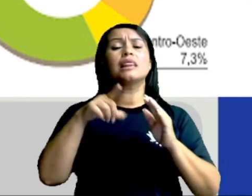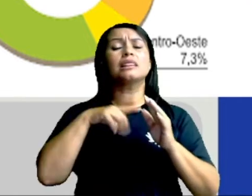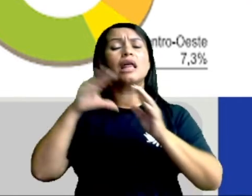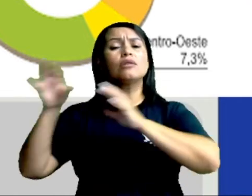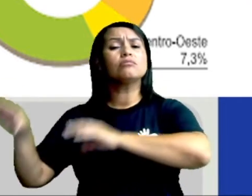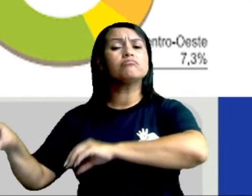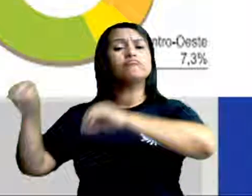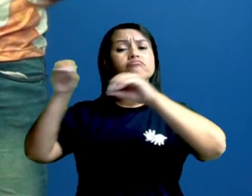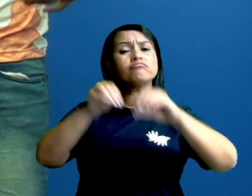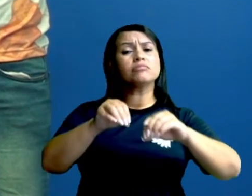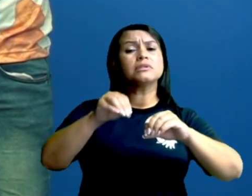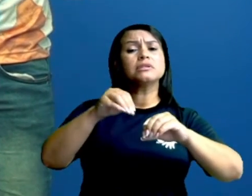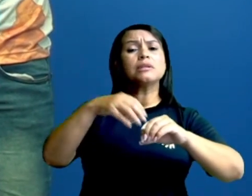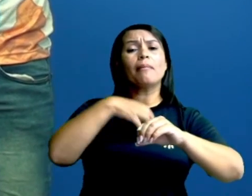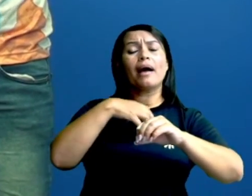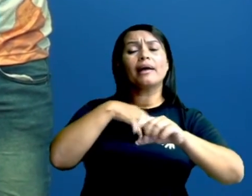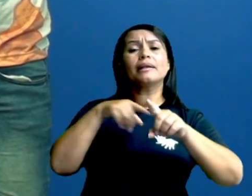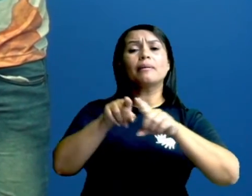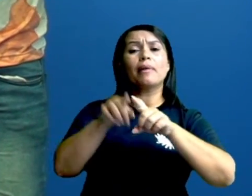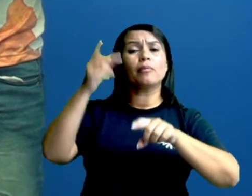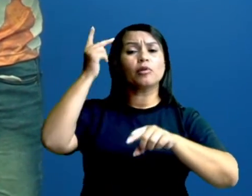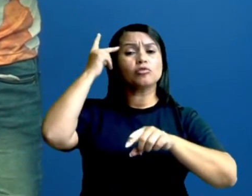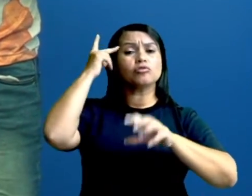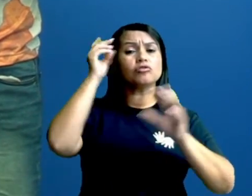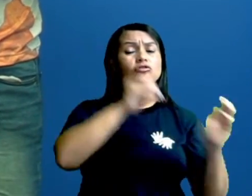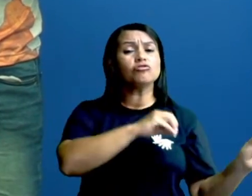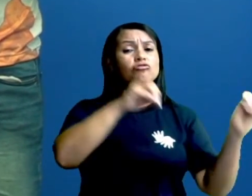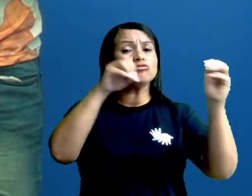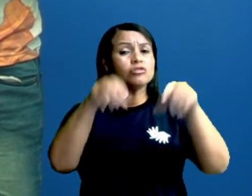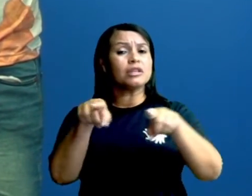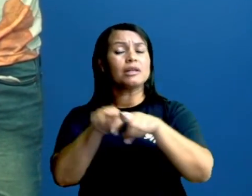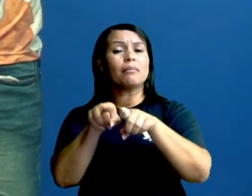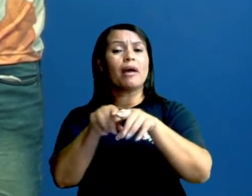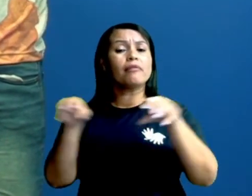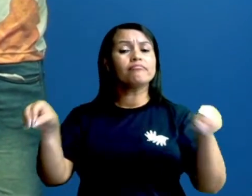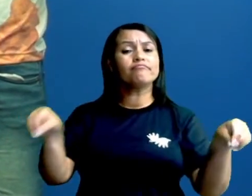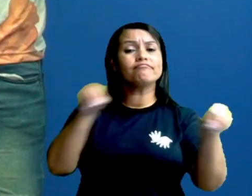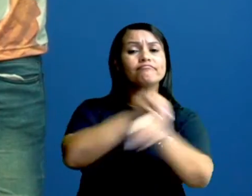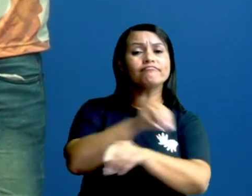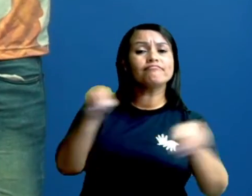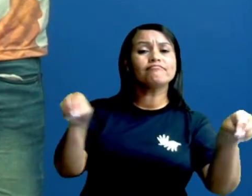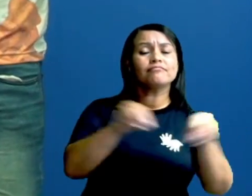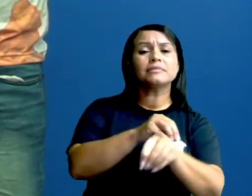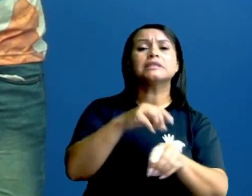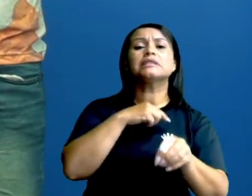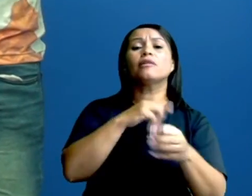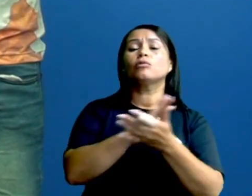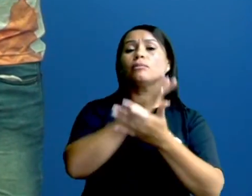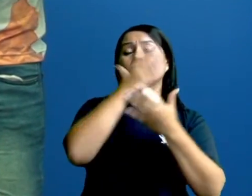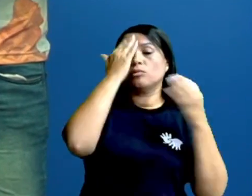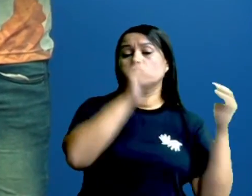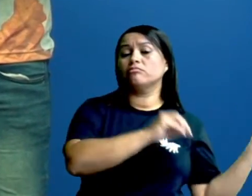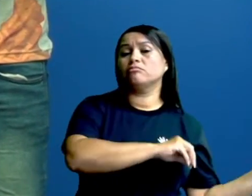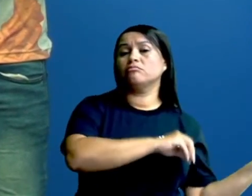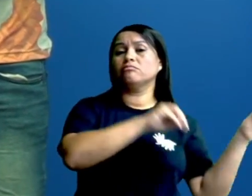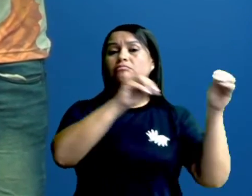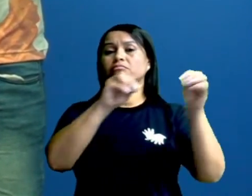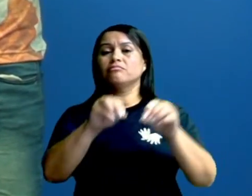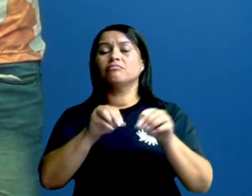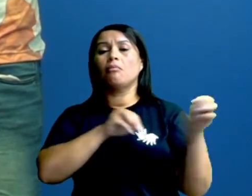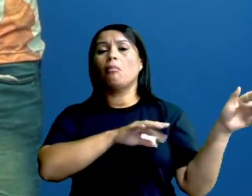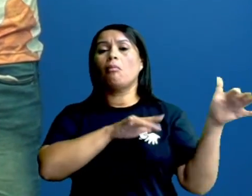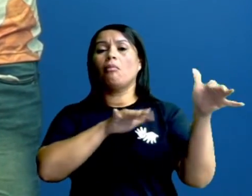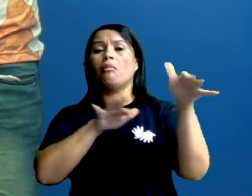Salvador para o Rio de Janeiro e toda a dinâmica econômica que passa a existir na região Sudeste, muita gente vai migrar para a região Sudeste,